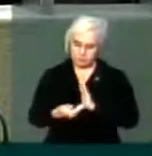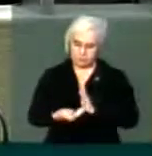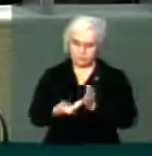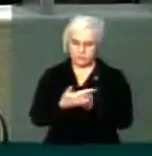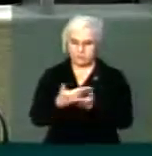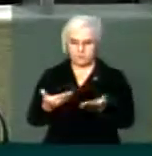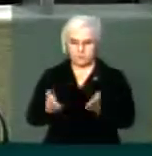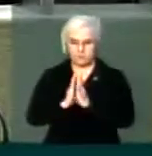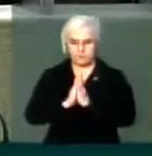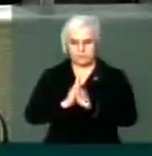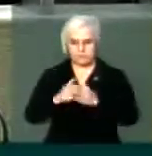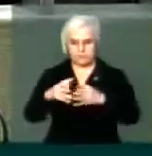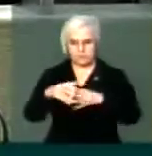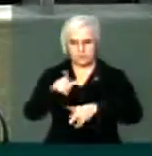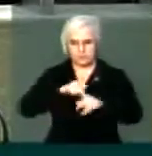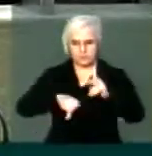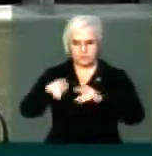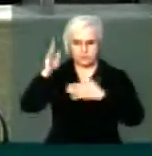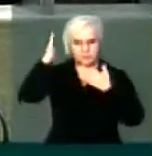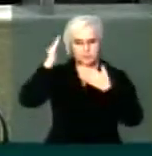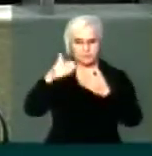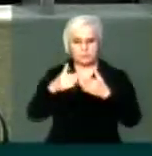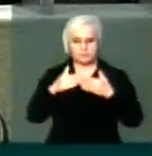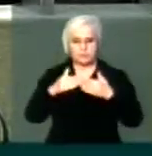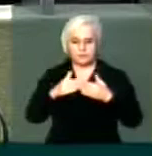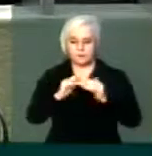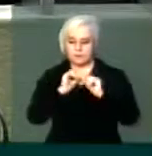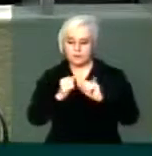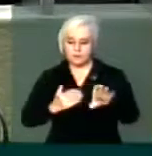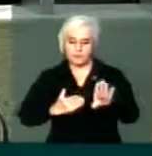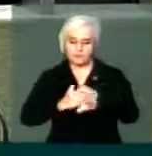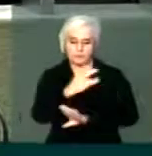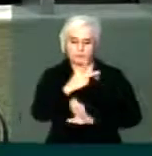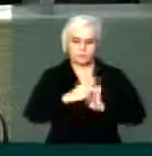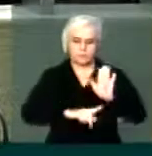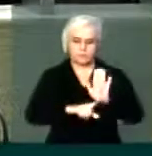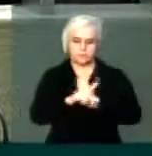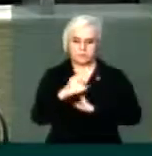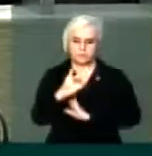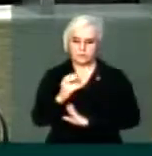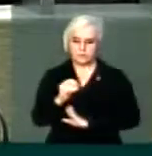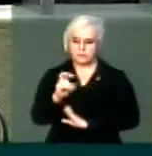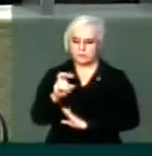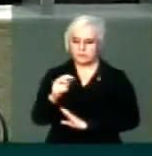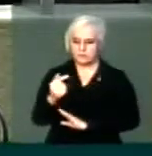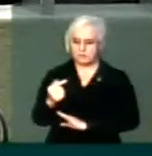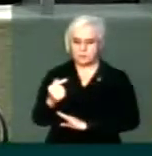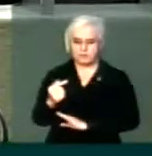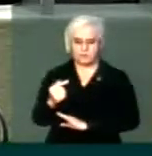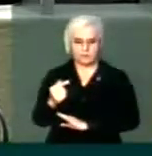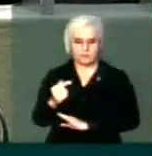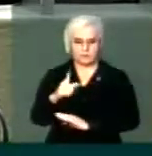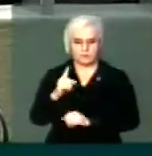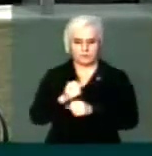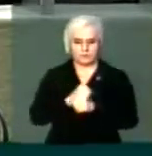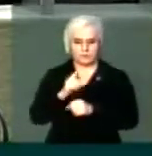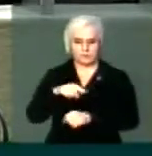casa pedem a aprovação do PL 2057